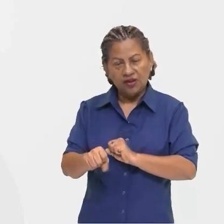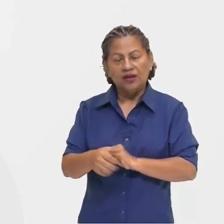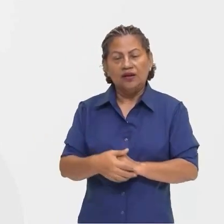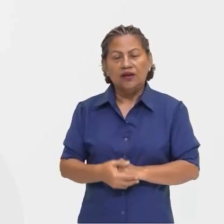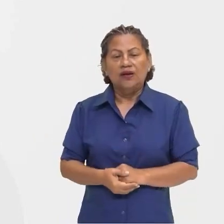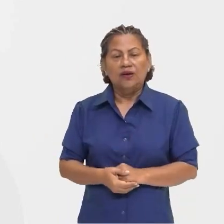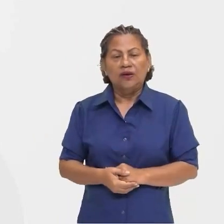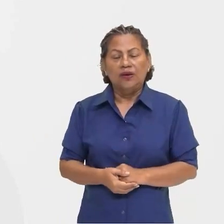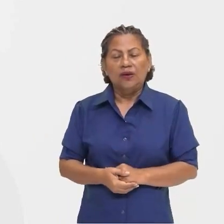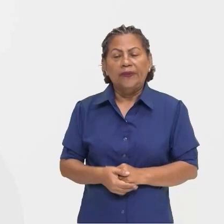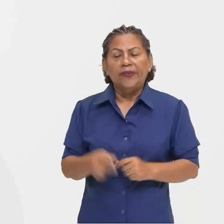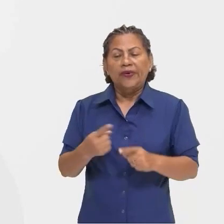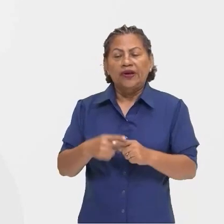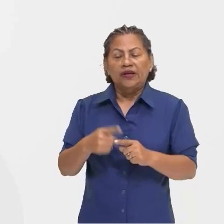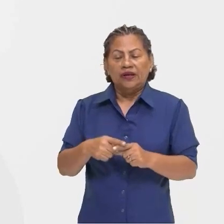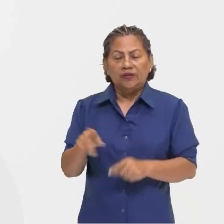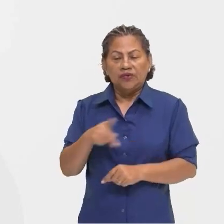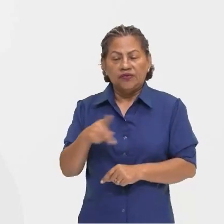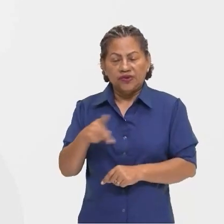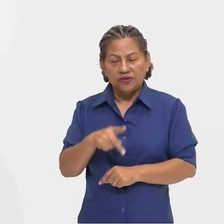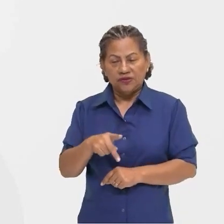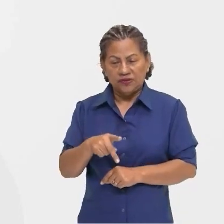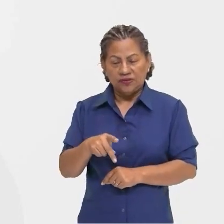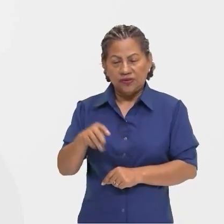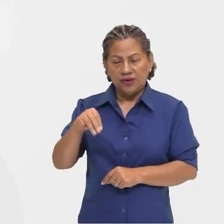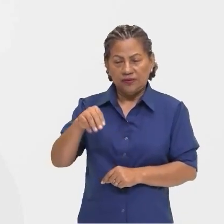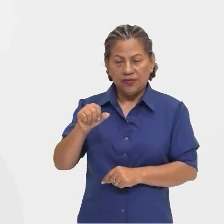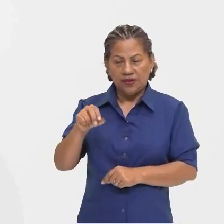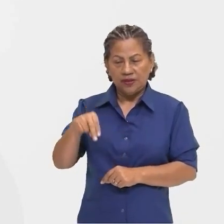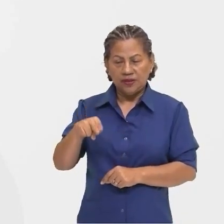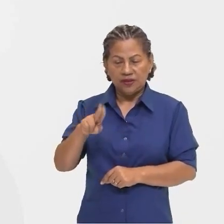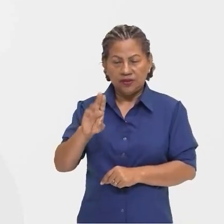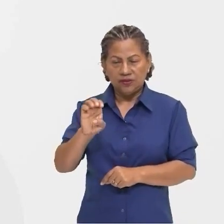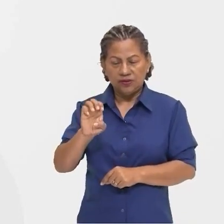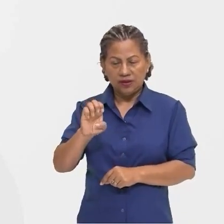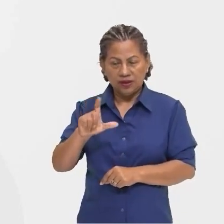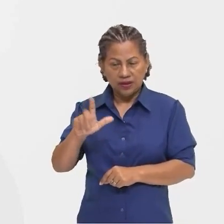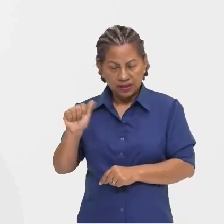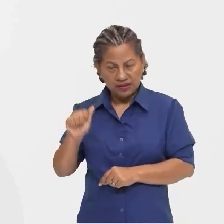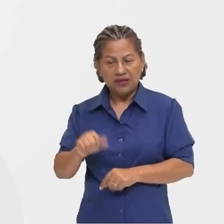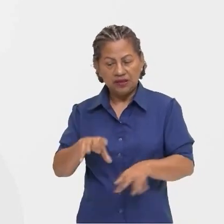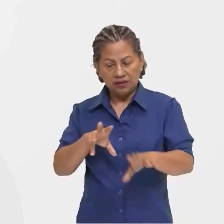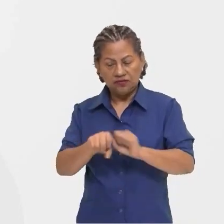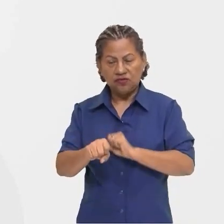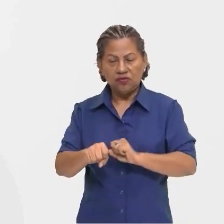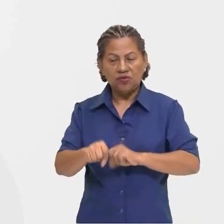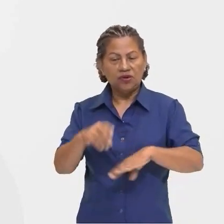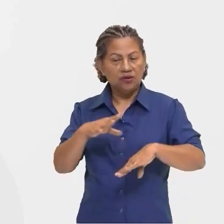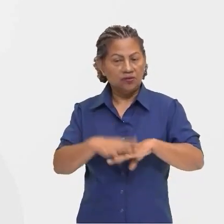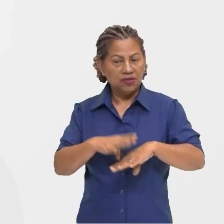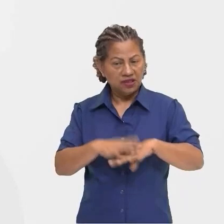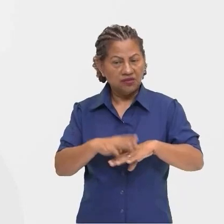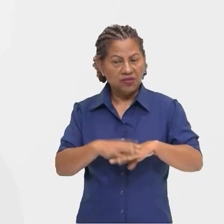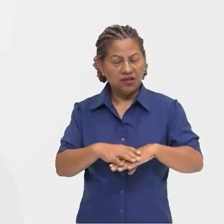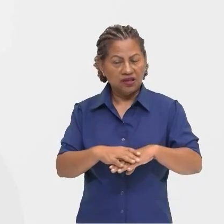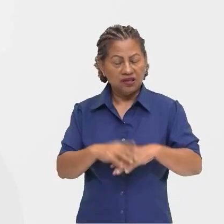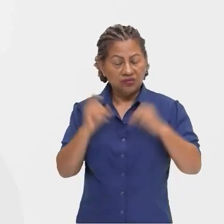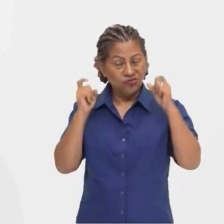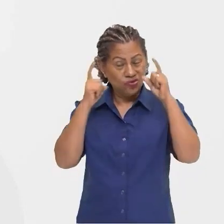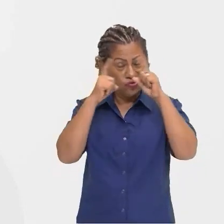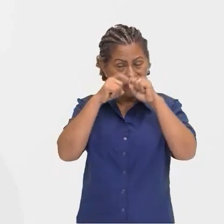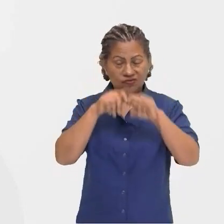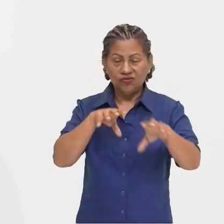turmas de matemática, física, começam enormes, cerca de 40 alunos, às vezes se forma 2, 3, devido